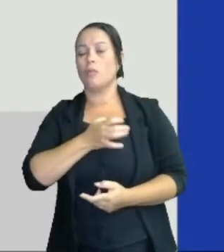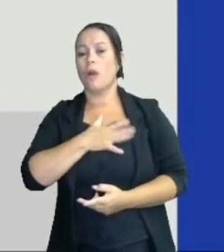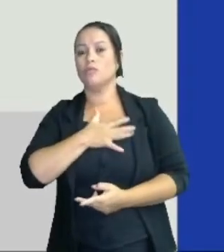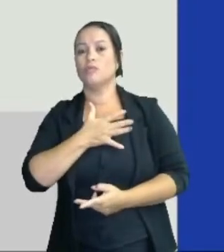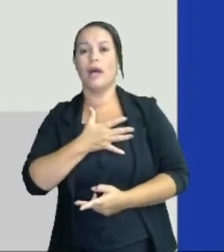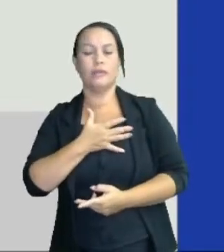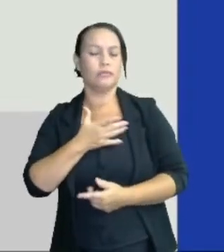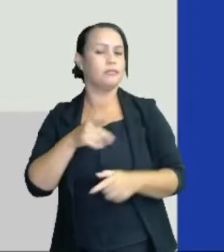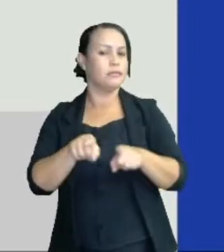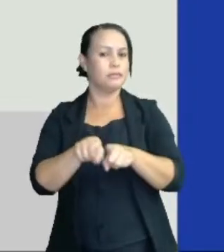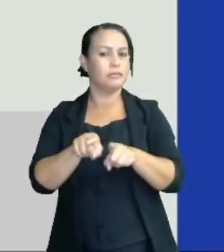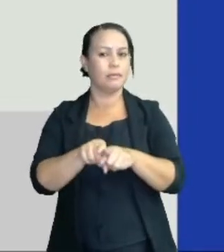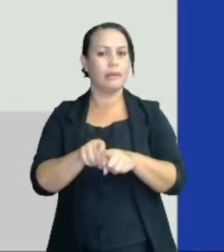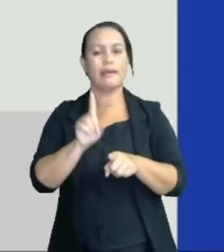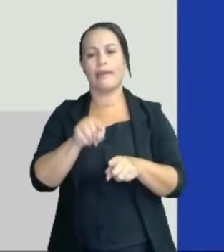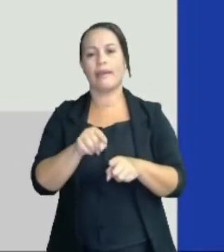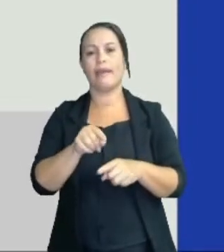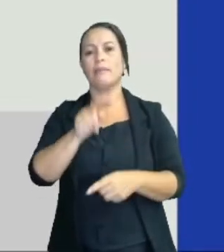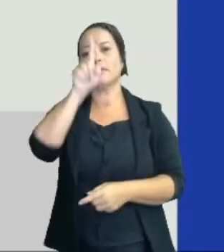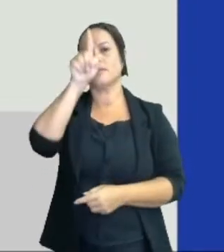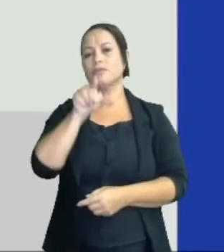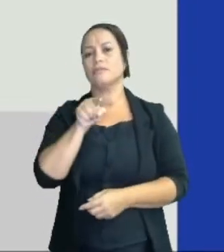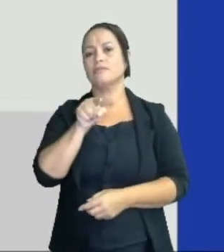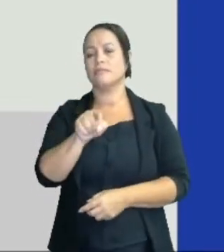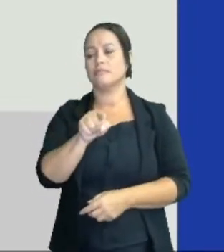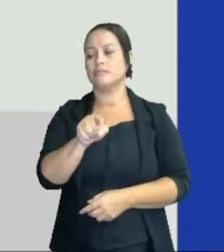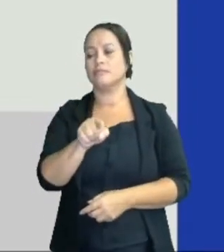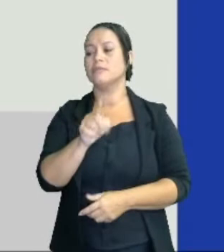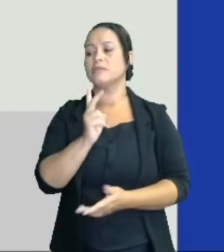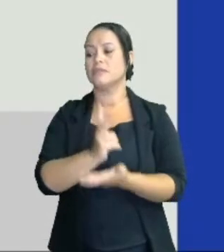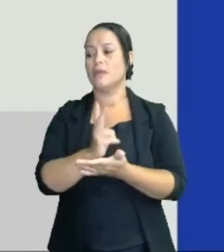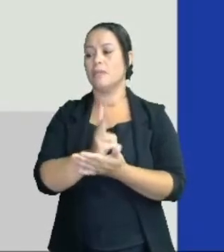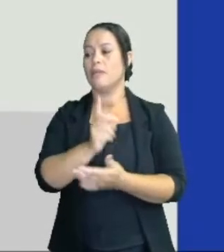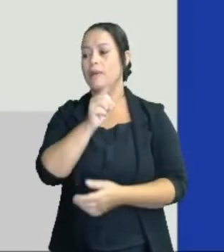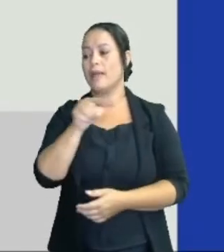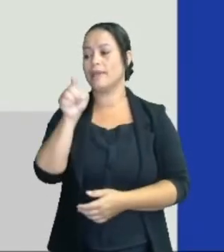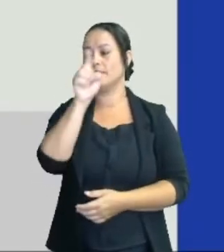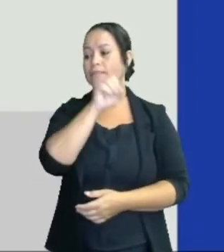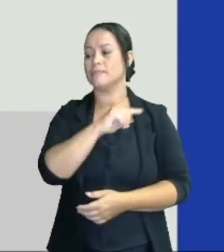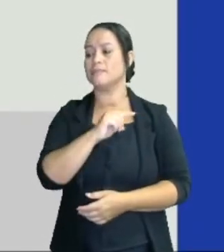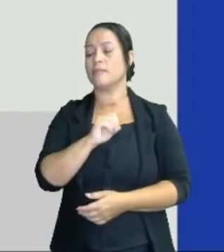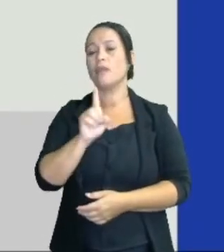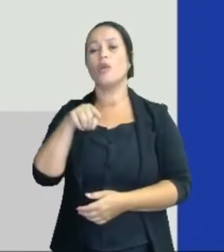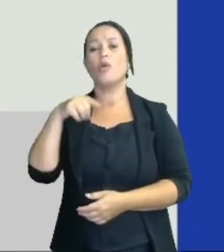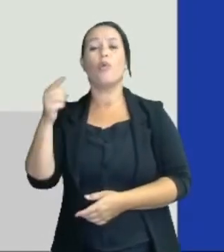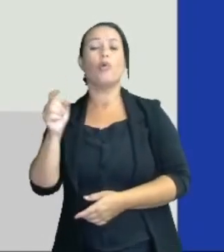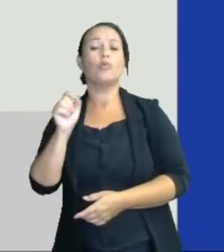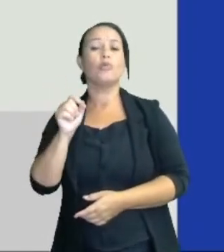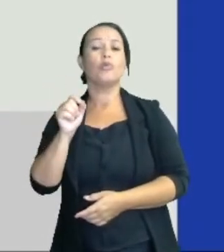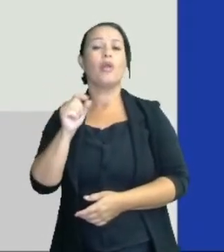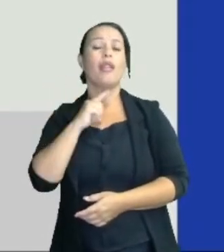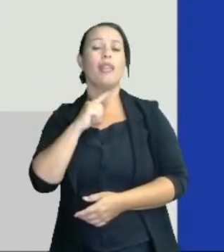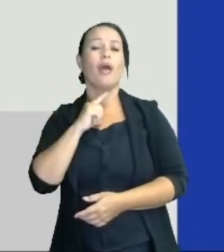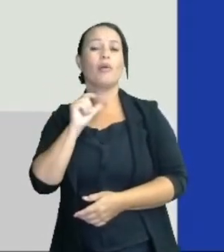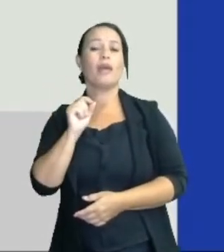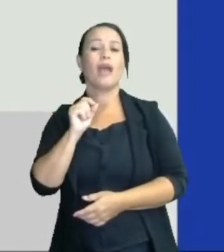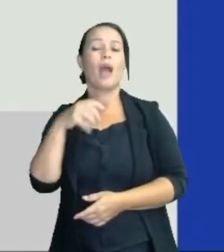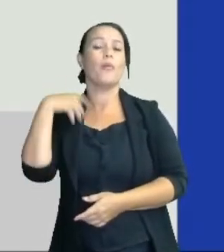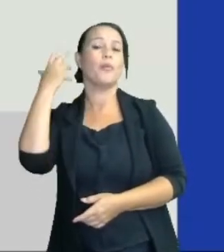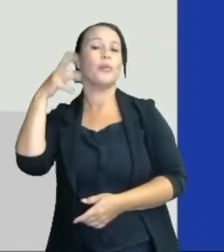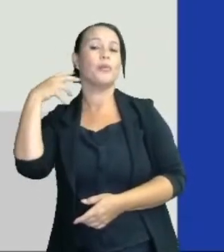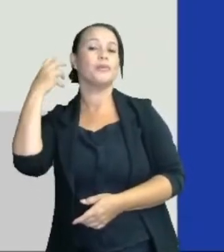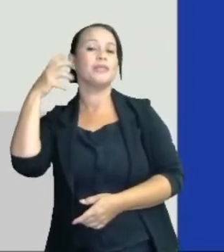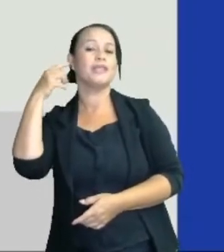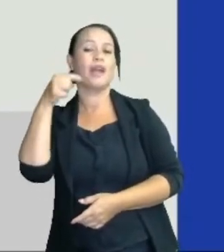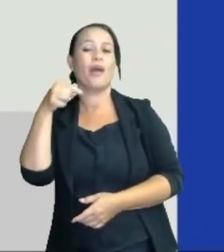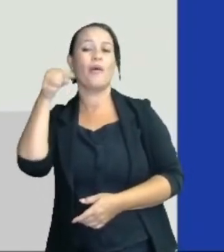assustado com alguma coisa ou está admirado, então aparece esse balãozinho. E esse aí é o balãozinho